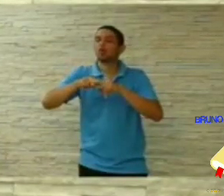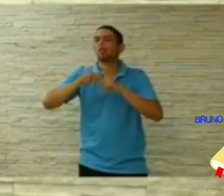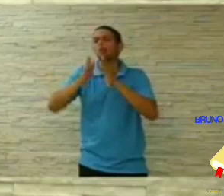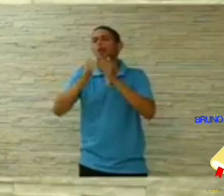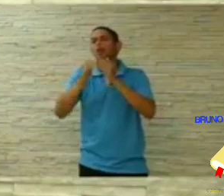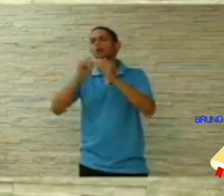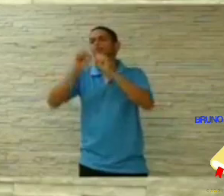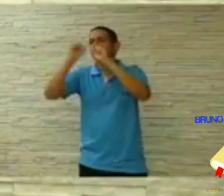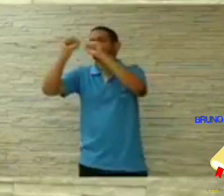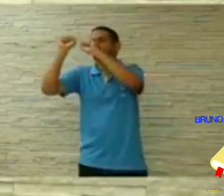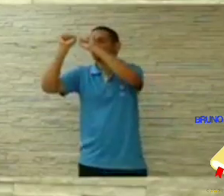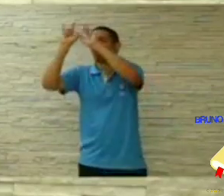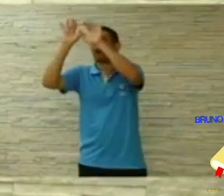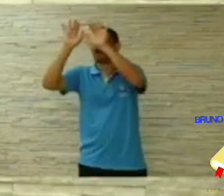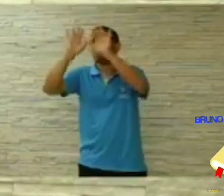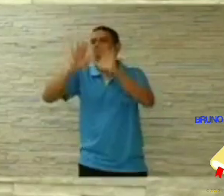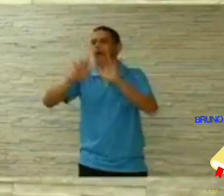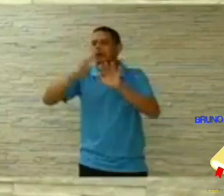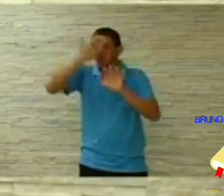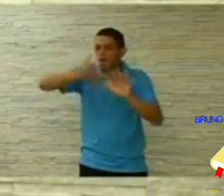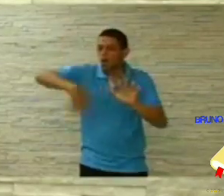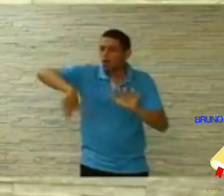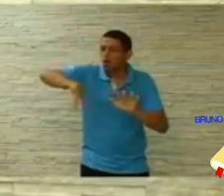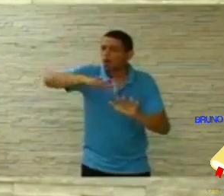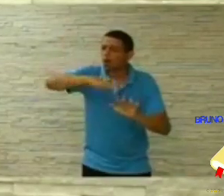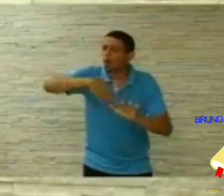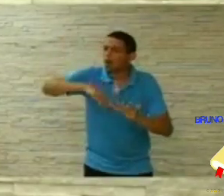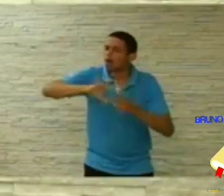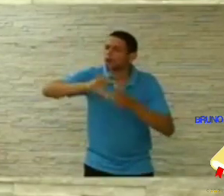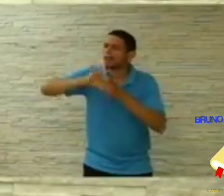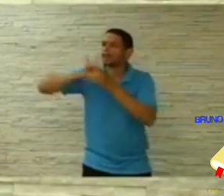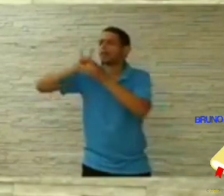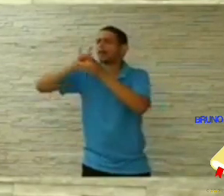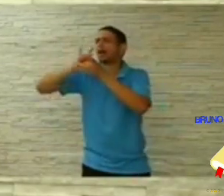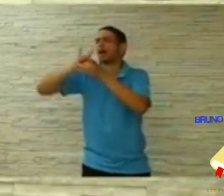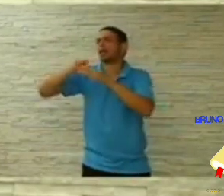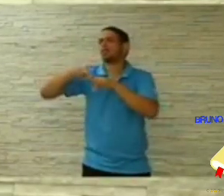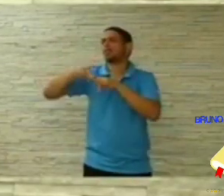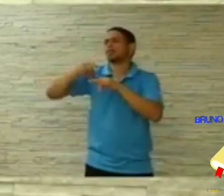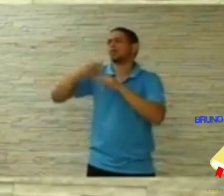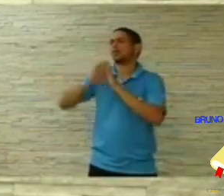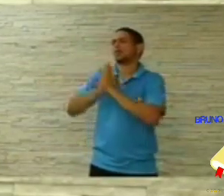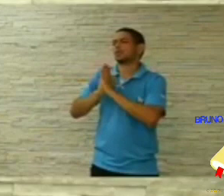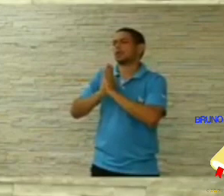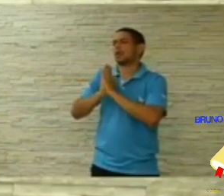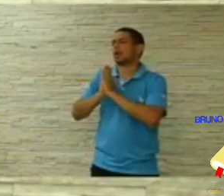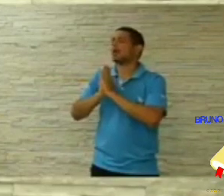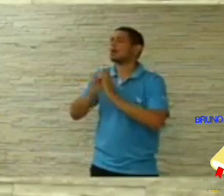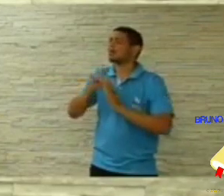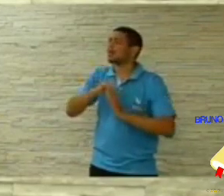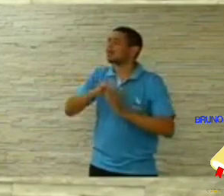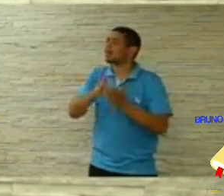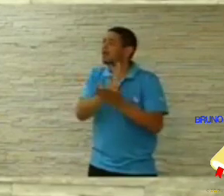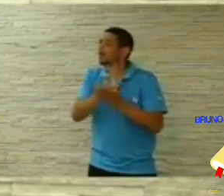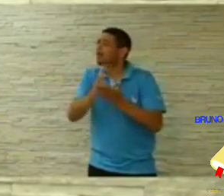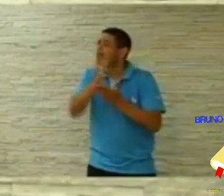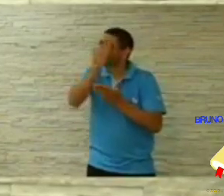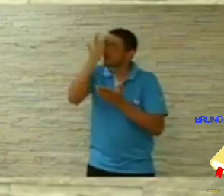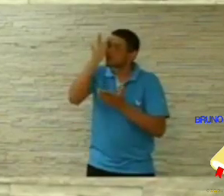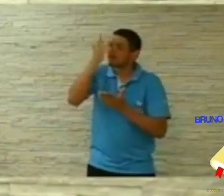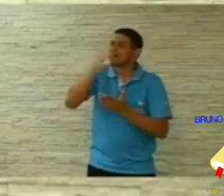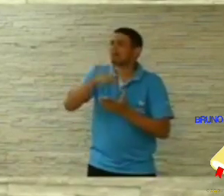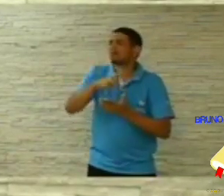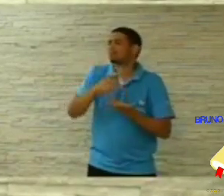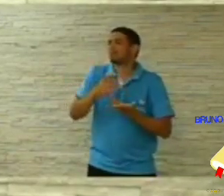a todos nós que estamos ligados ao Senhor através dessa oração. Tem pessoas aqui, ó Deus, que estão com o